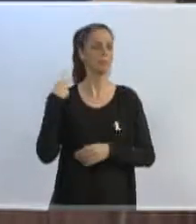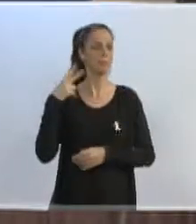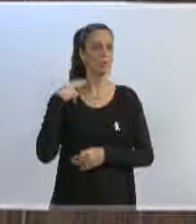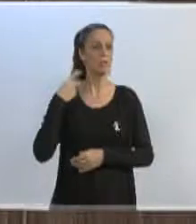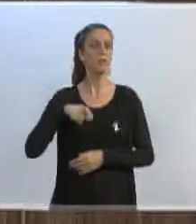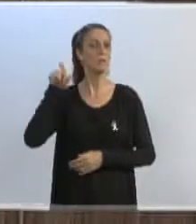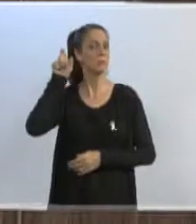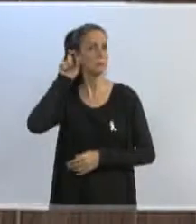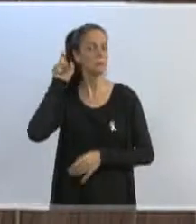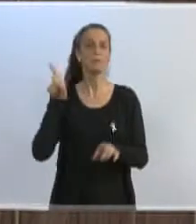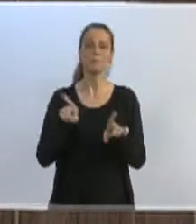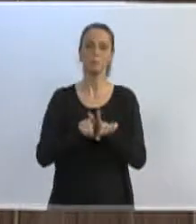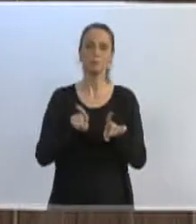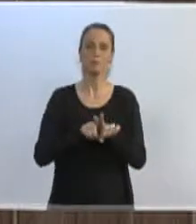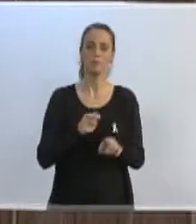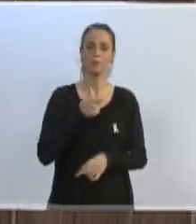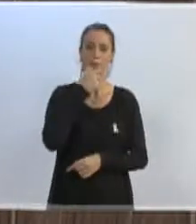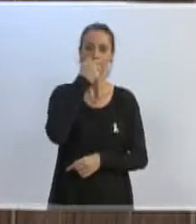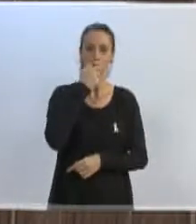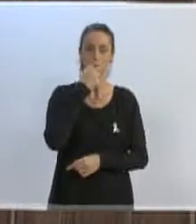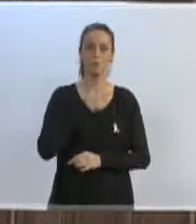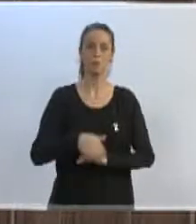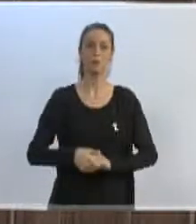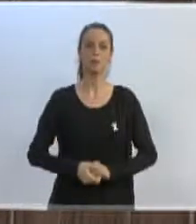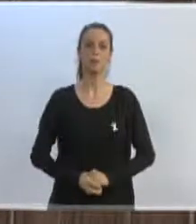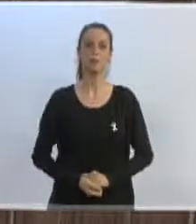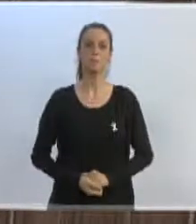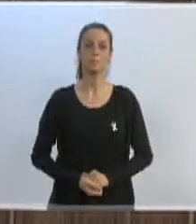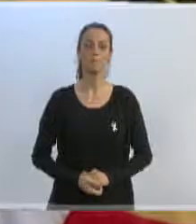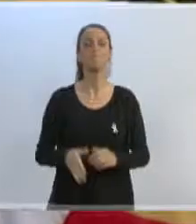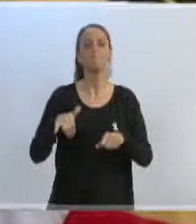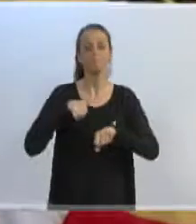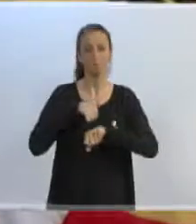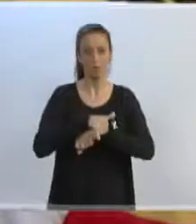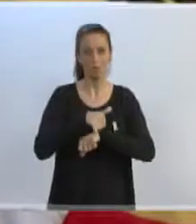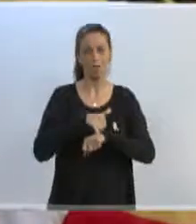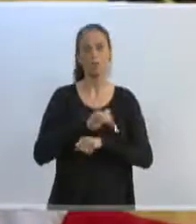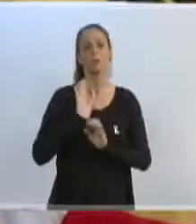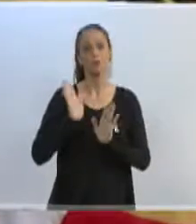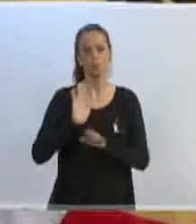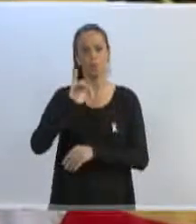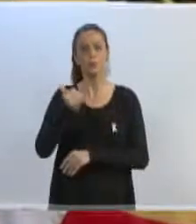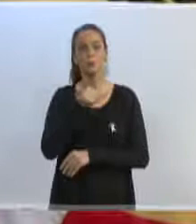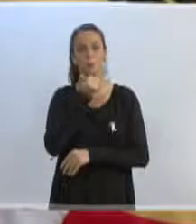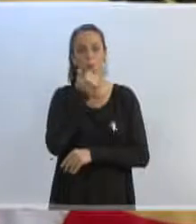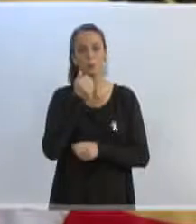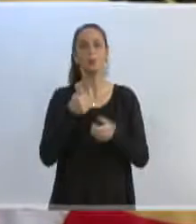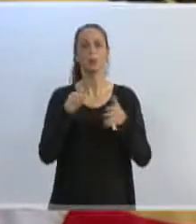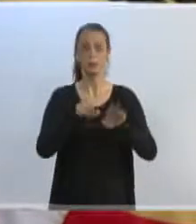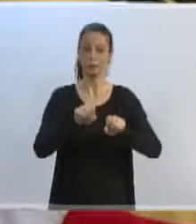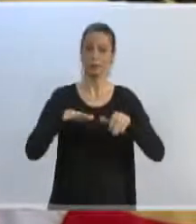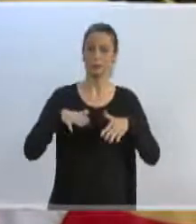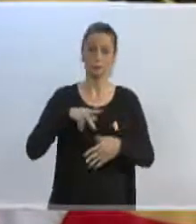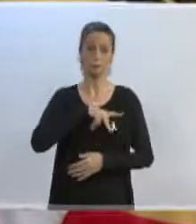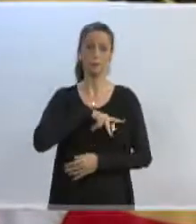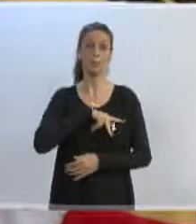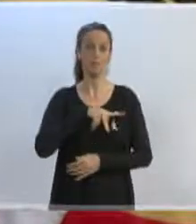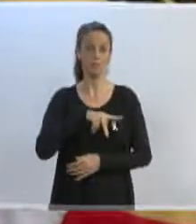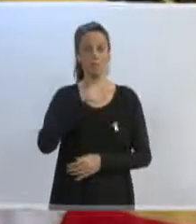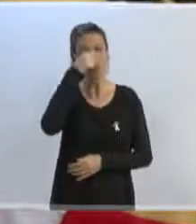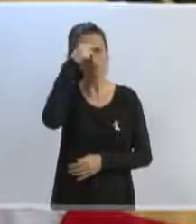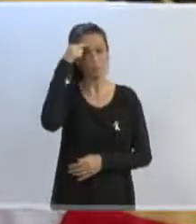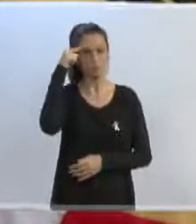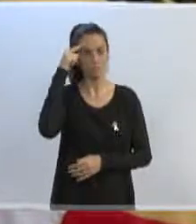Jens-Jürgen Mantal e Odemar Becker. Justificaram a ausência nesta audiência pública o presidente desta